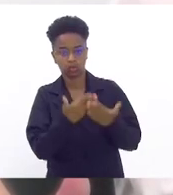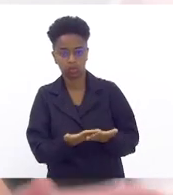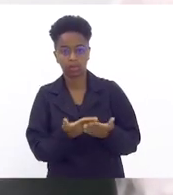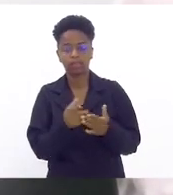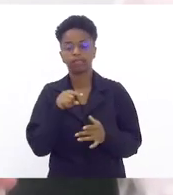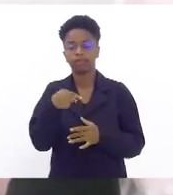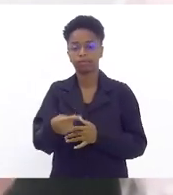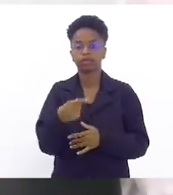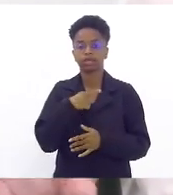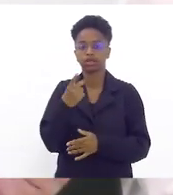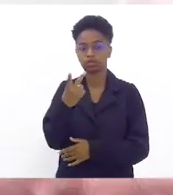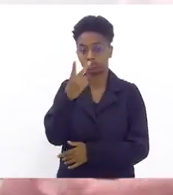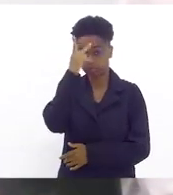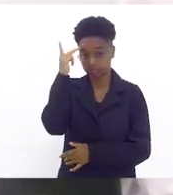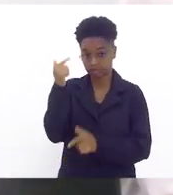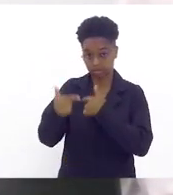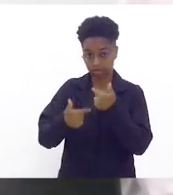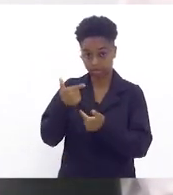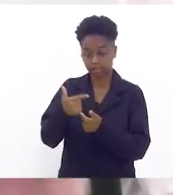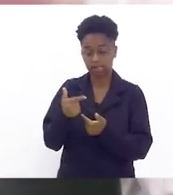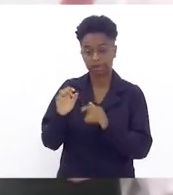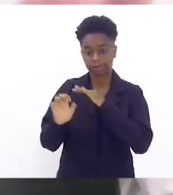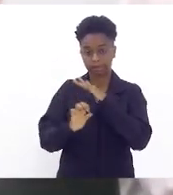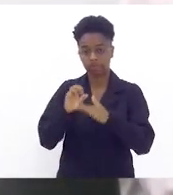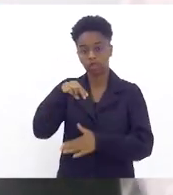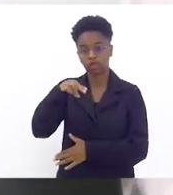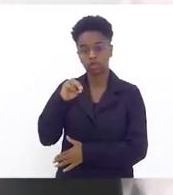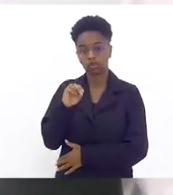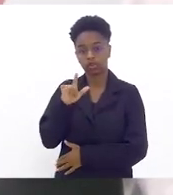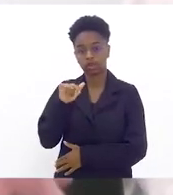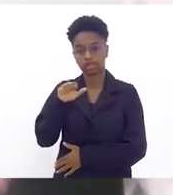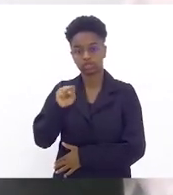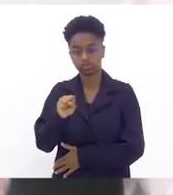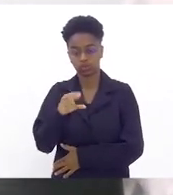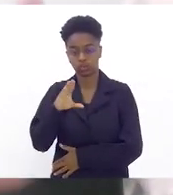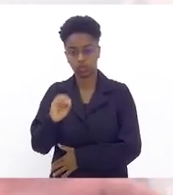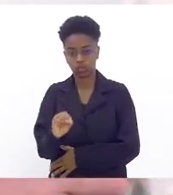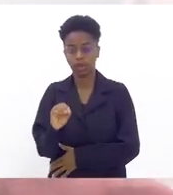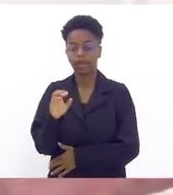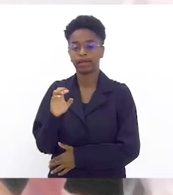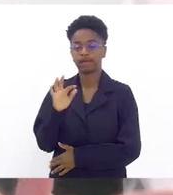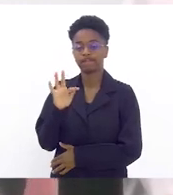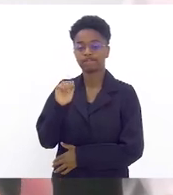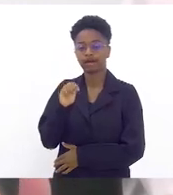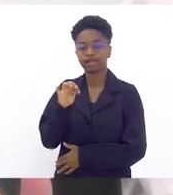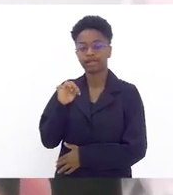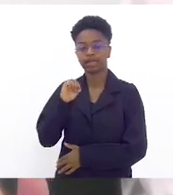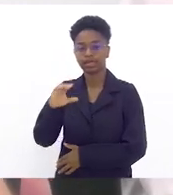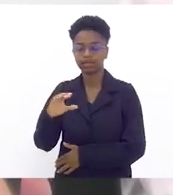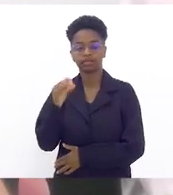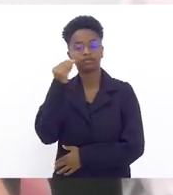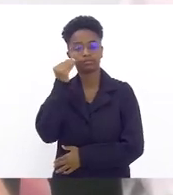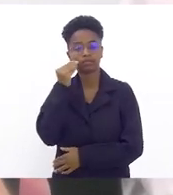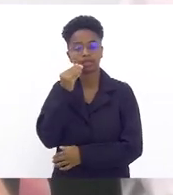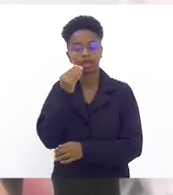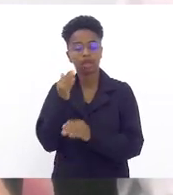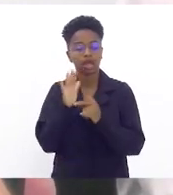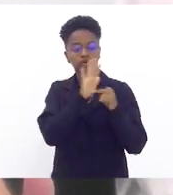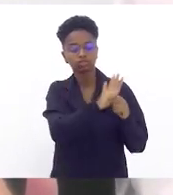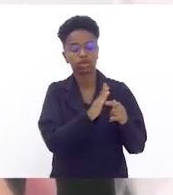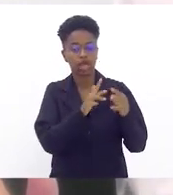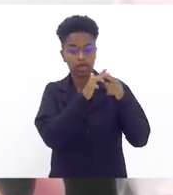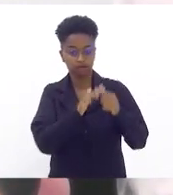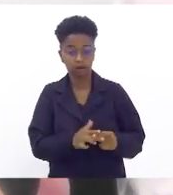recebemos na escola dos trabalhadores da empresa Nolasco enviado pela engenharia da Faetec para atuar na reforma do Teatro dos Peixoto no entanto